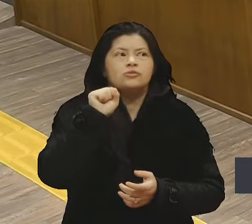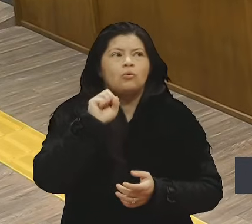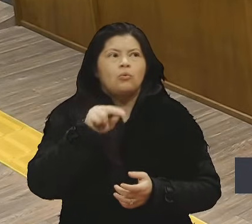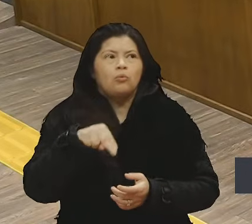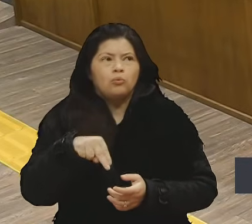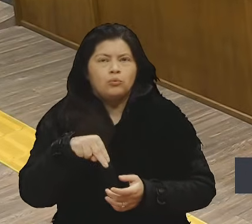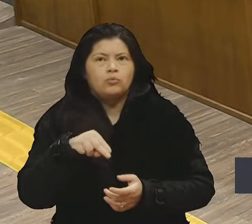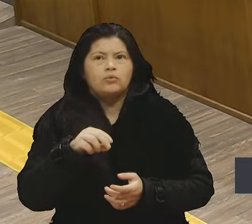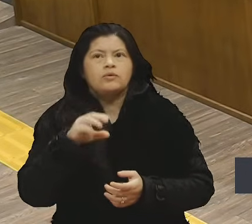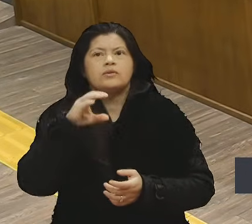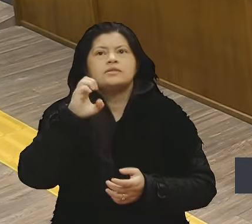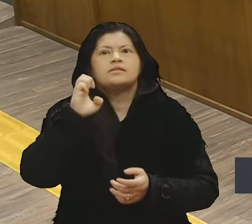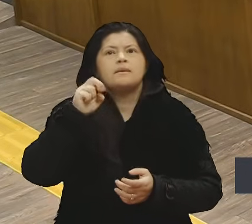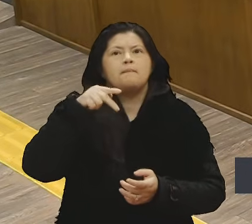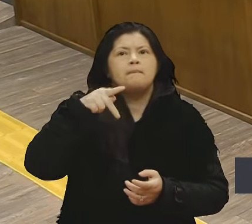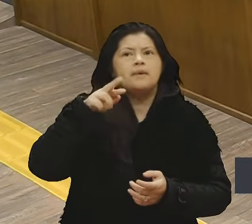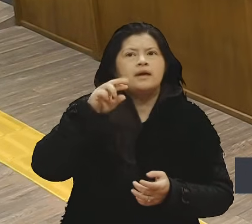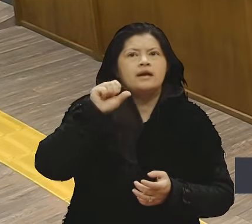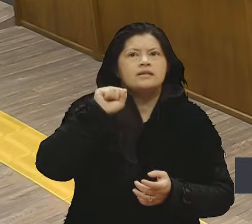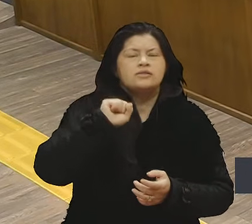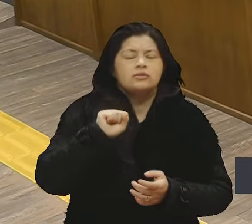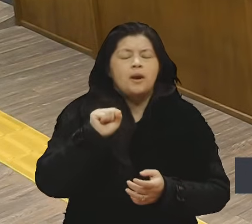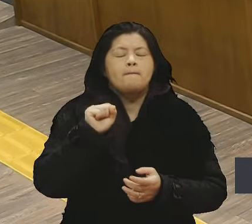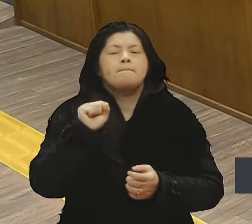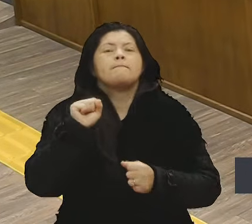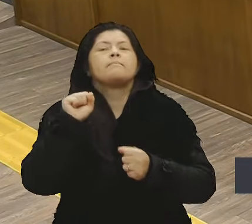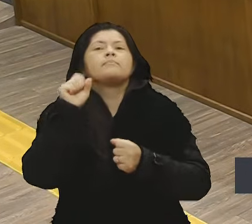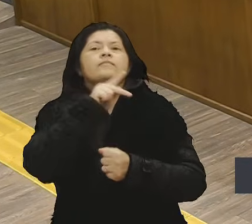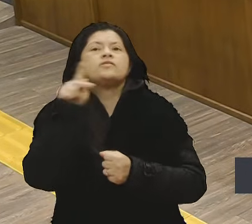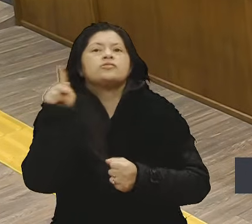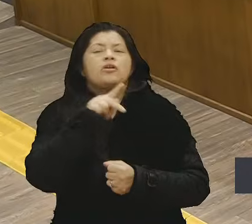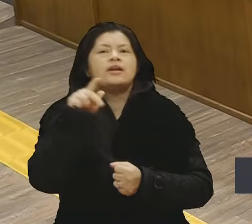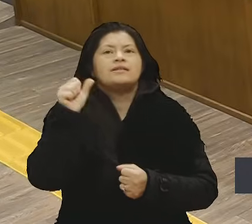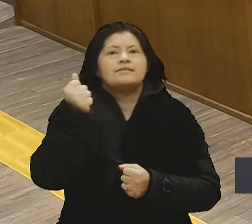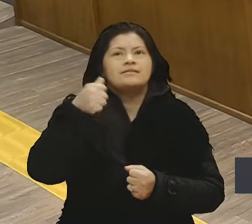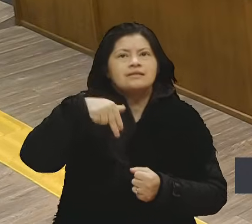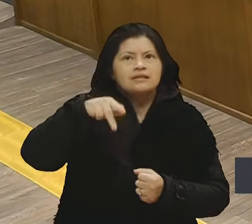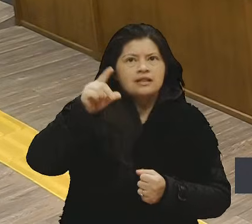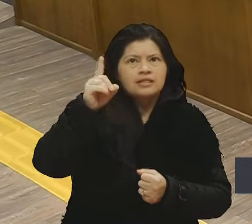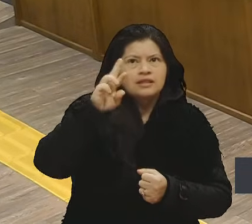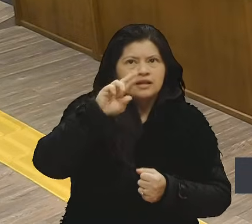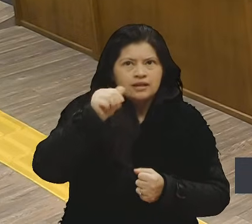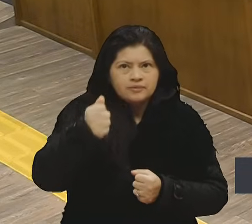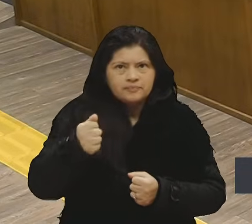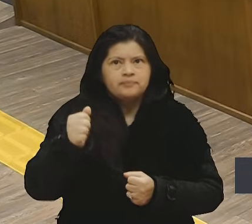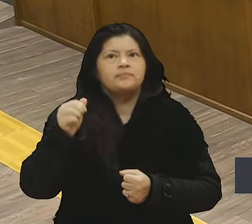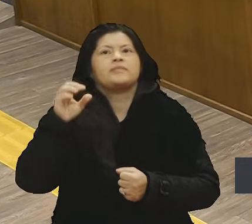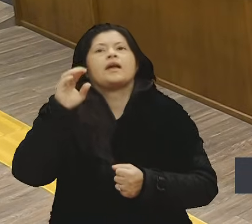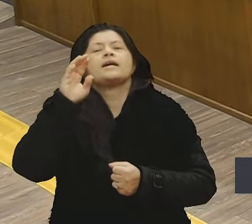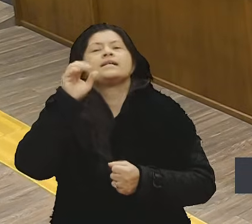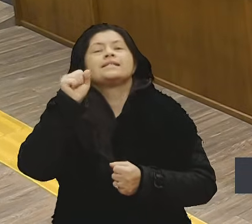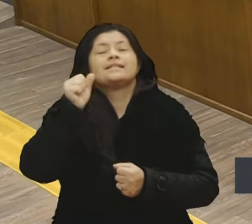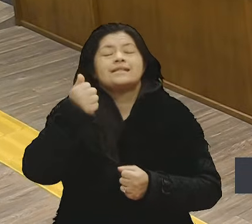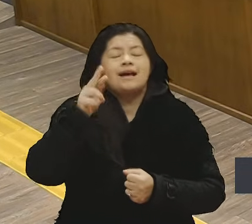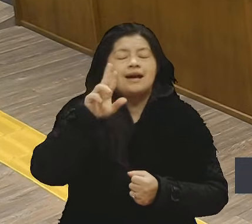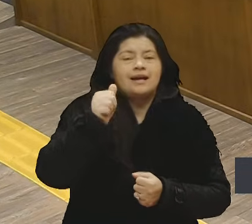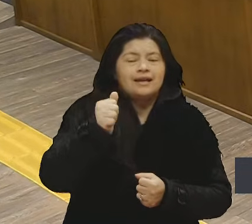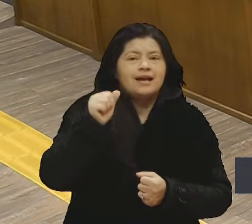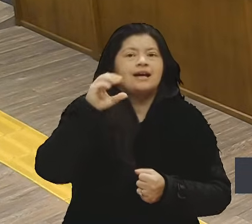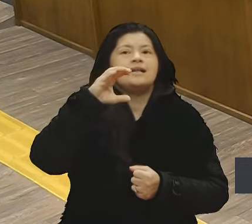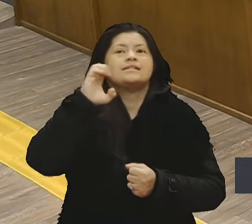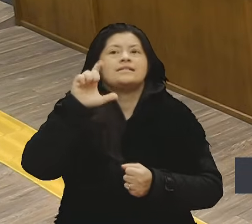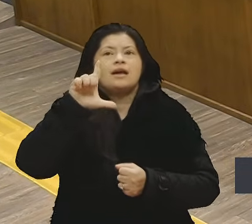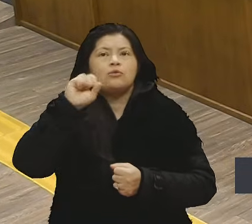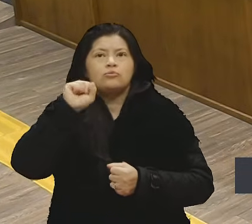CEPERS estadual que está aqui, professora Suzana, secretária-geral, Sandra Santos, Sandra Silveira, Jussara Borges, Celso